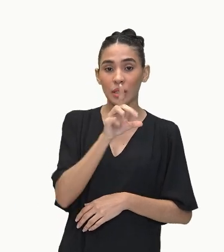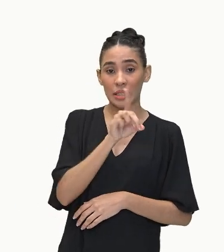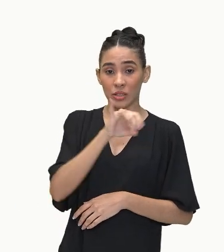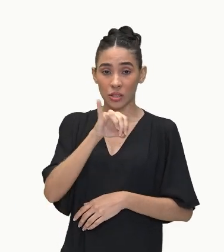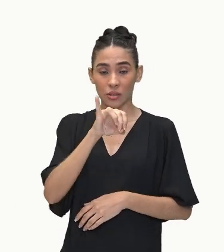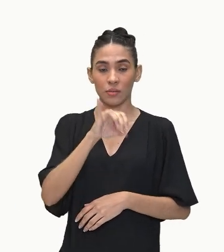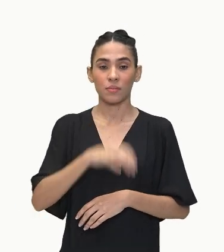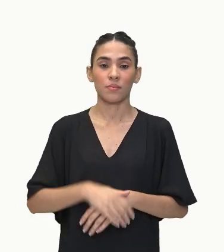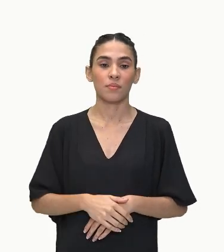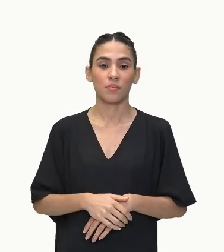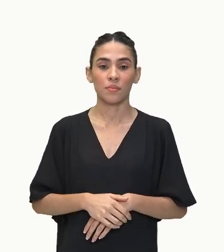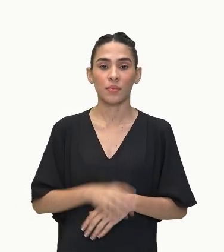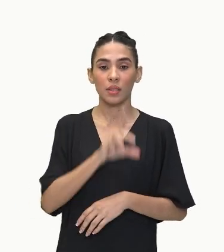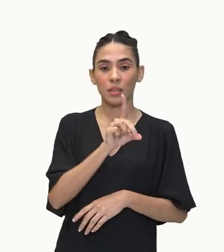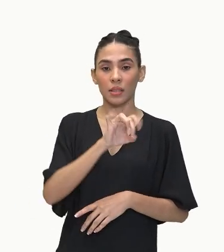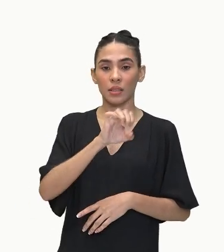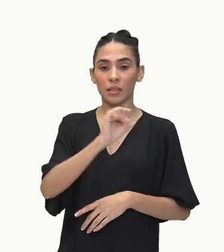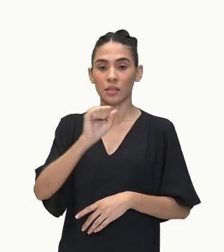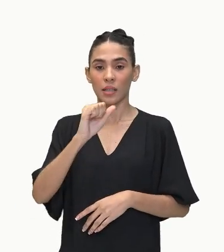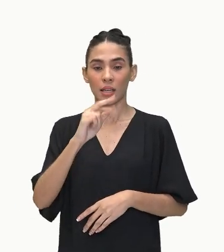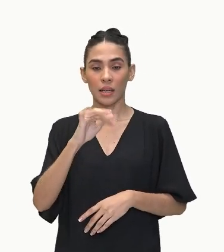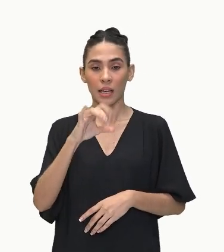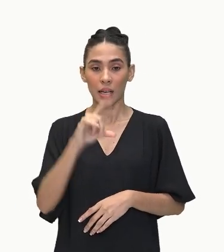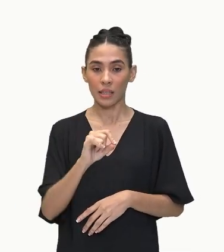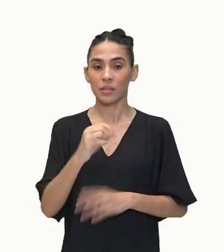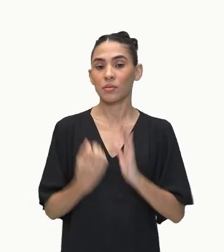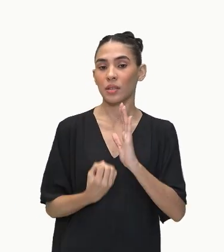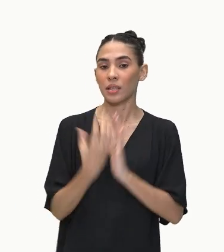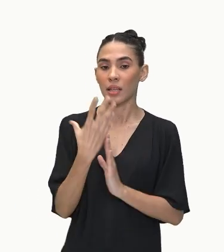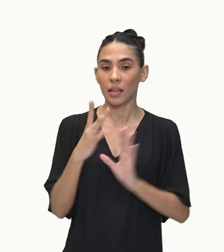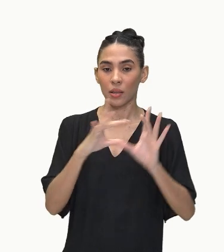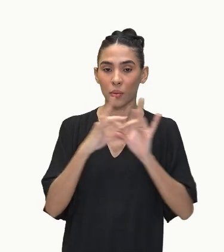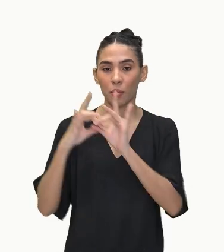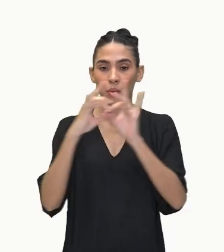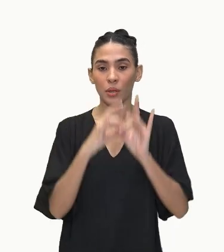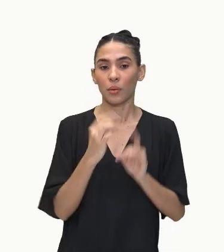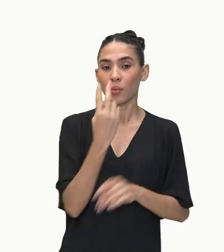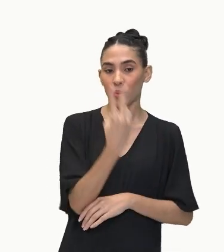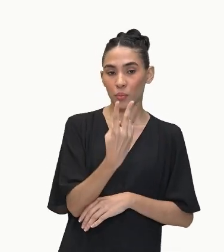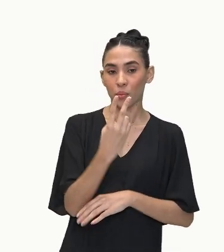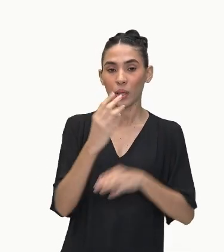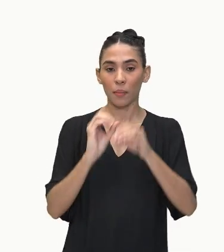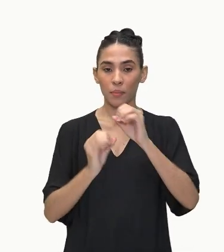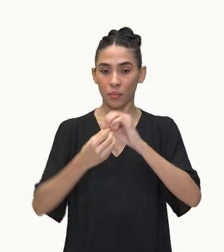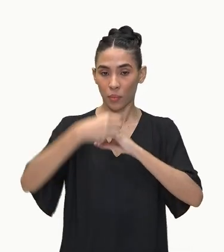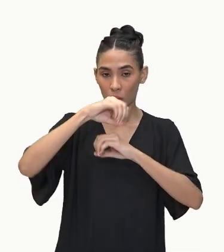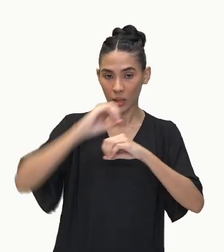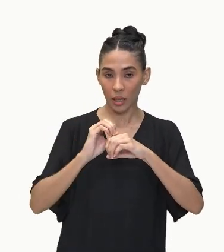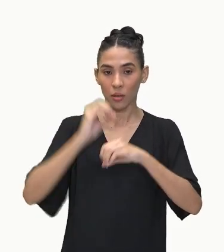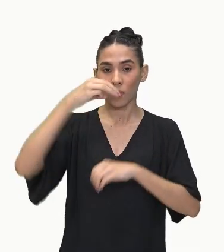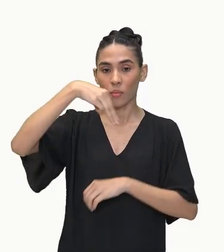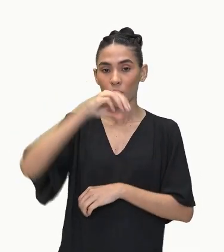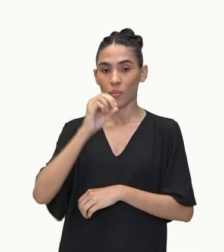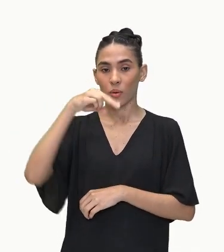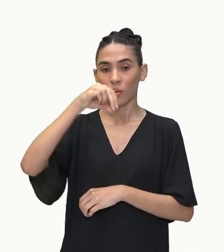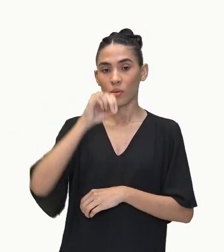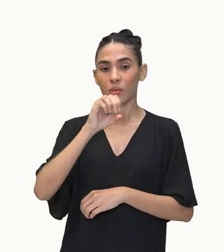disacarídeos. Então, os disacarídeos são formados pela união de 2 moléculas